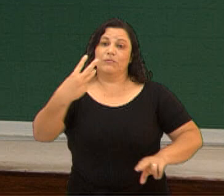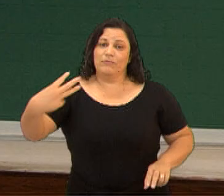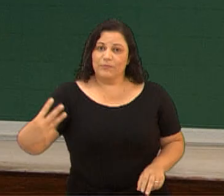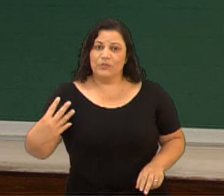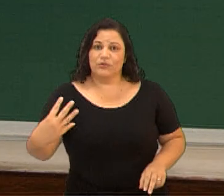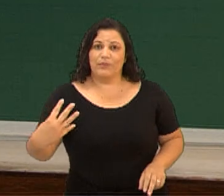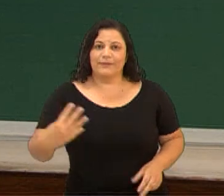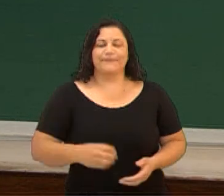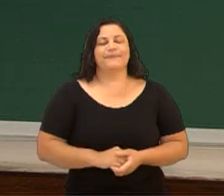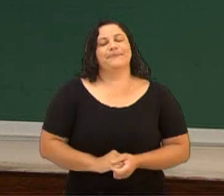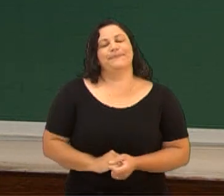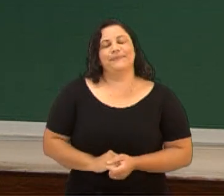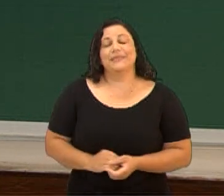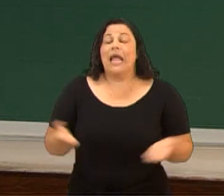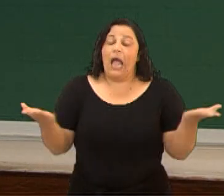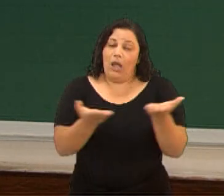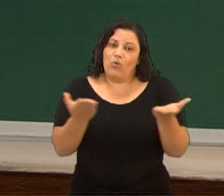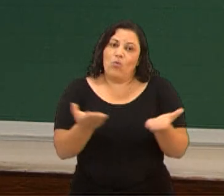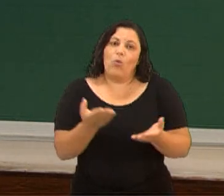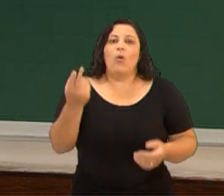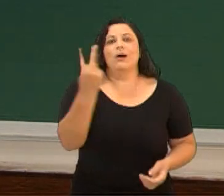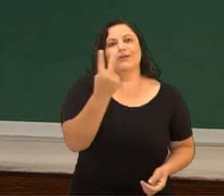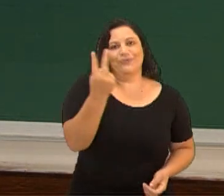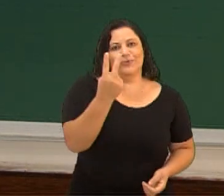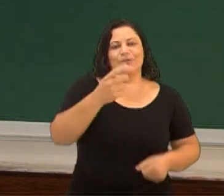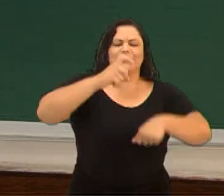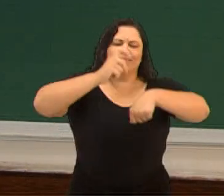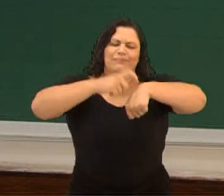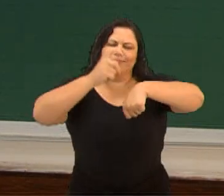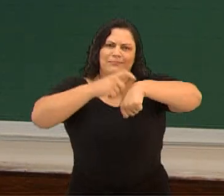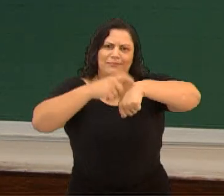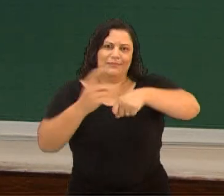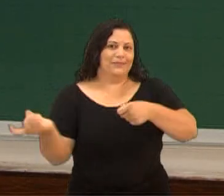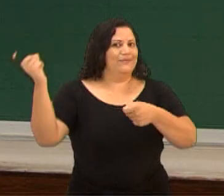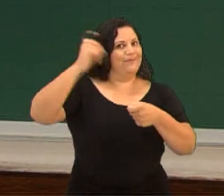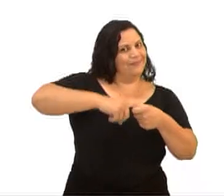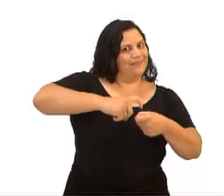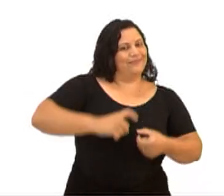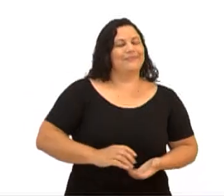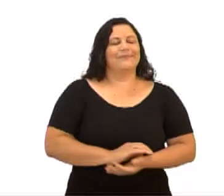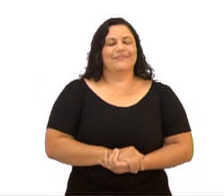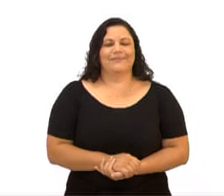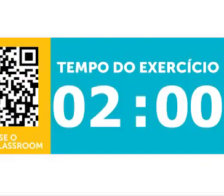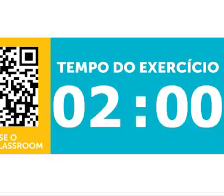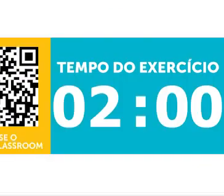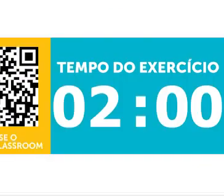a área do retângulo 2. Um tempinho para vocês e daqui a pouco a gente corrige.